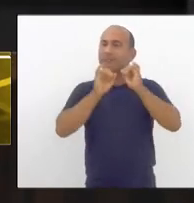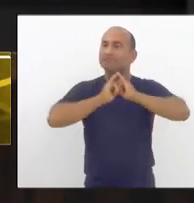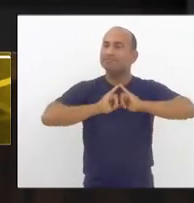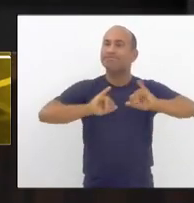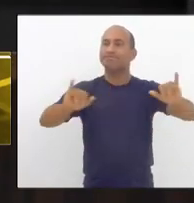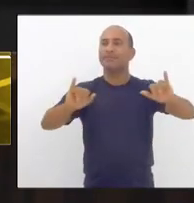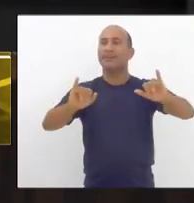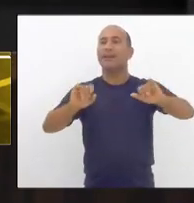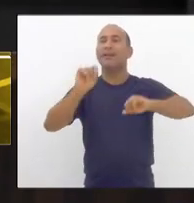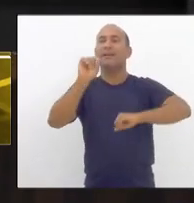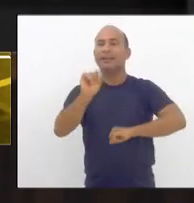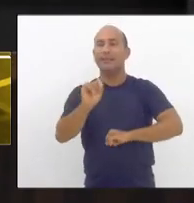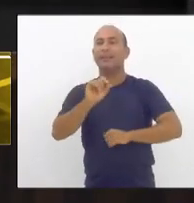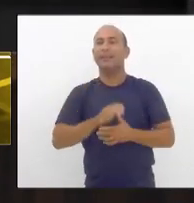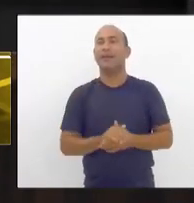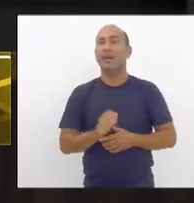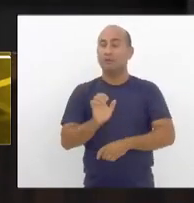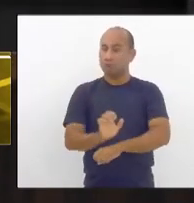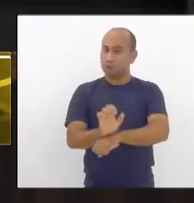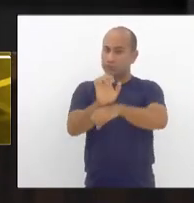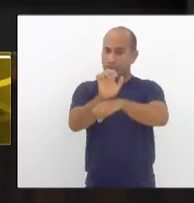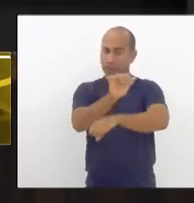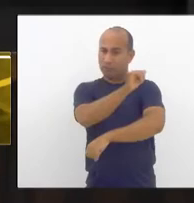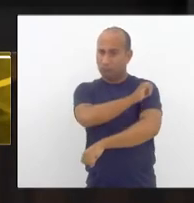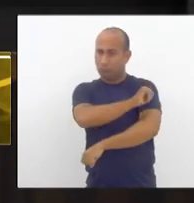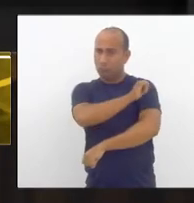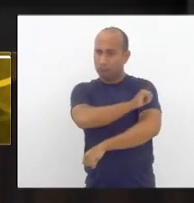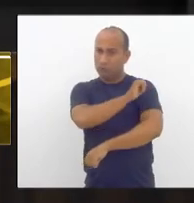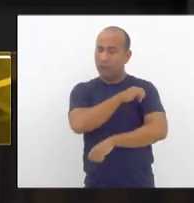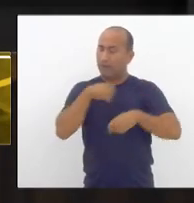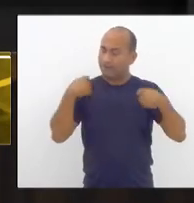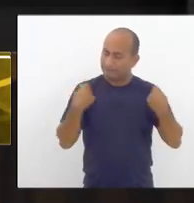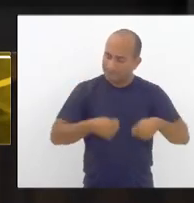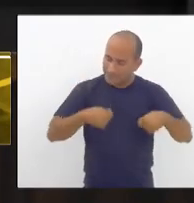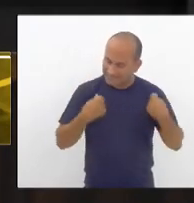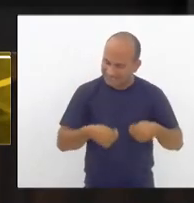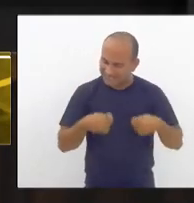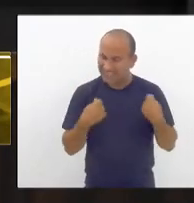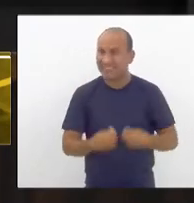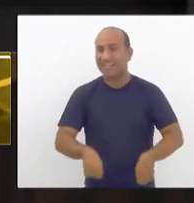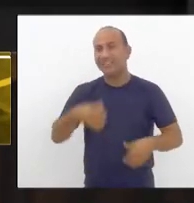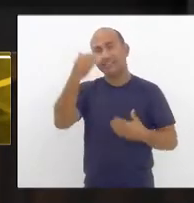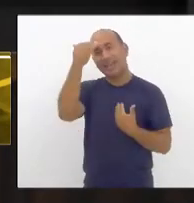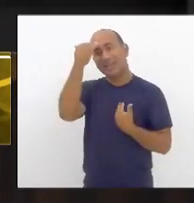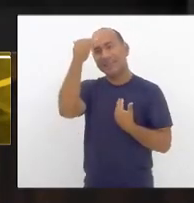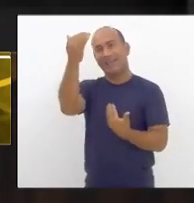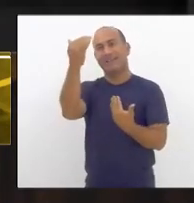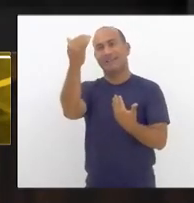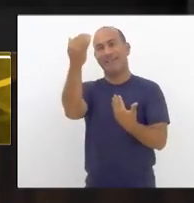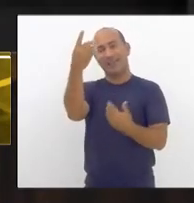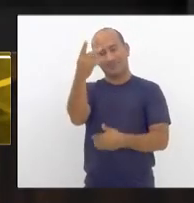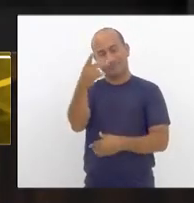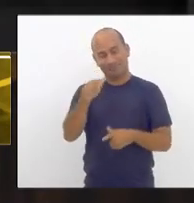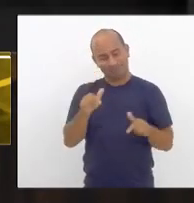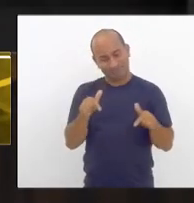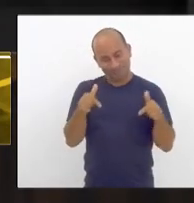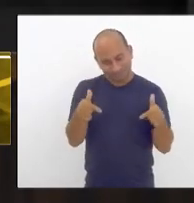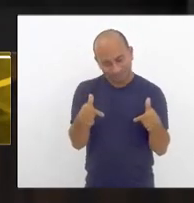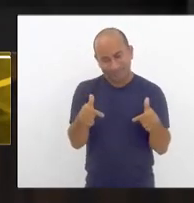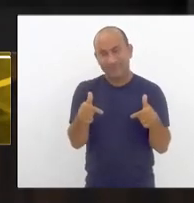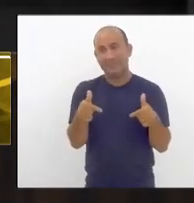que o Estado do Rio de Janeiro precisa e agradece muito a sua atuação